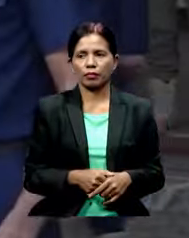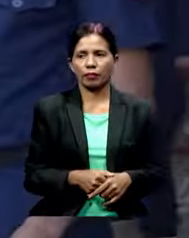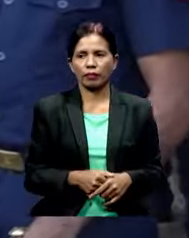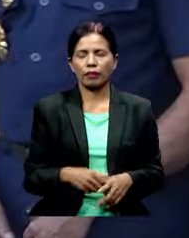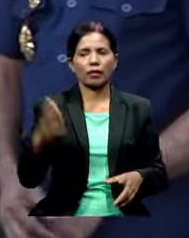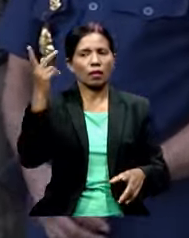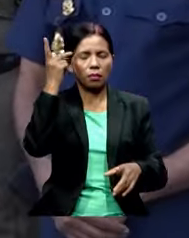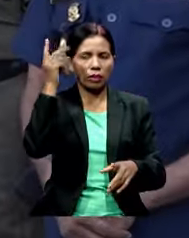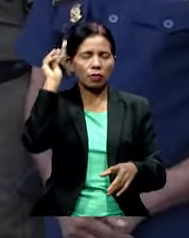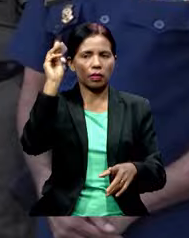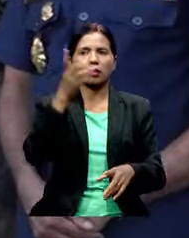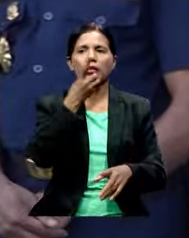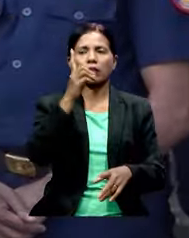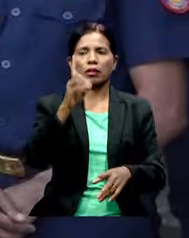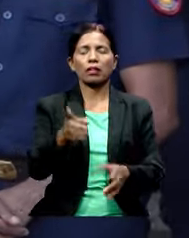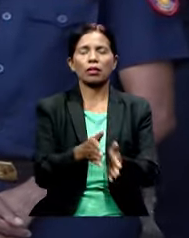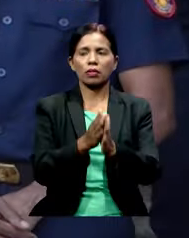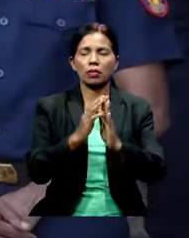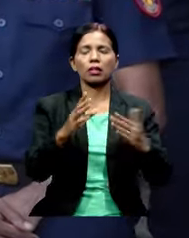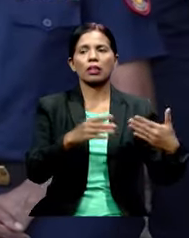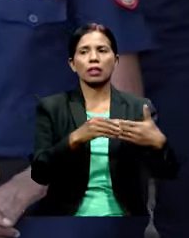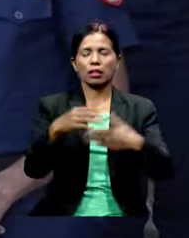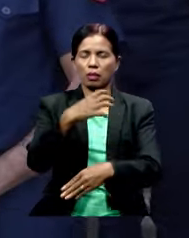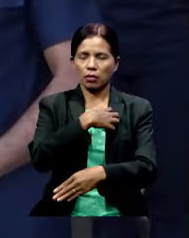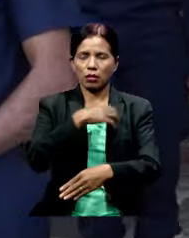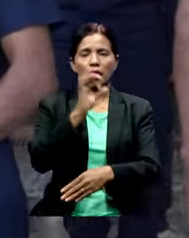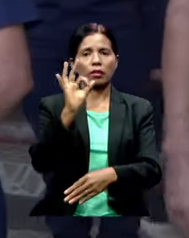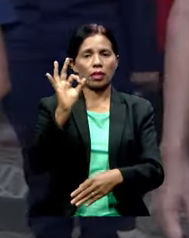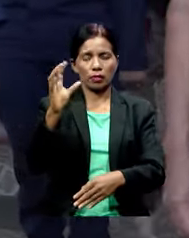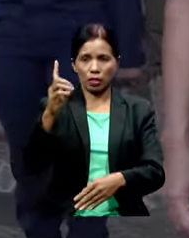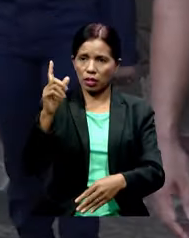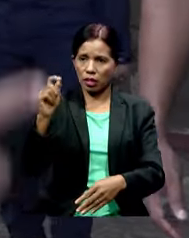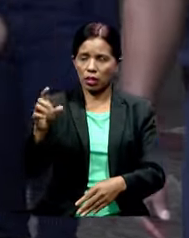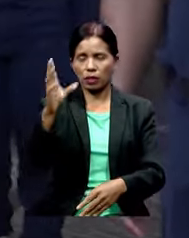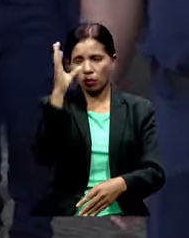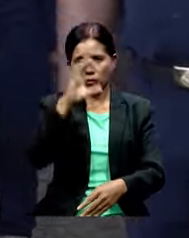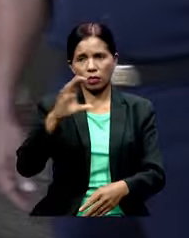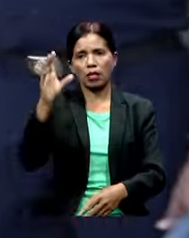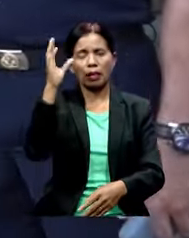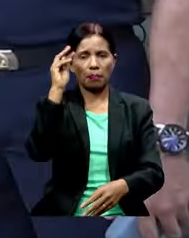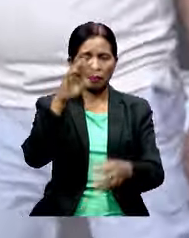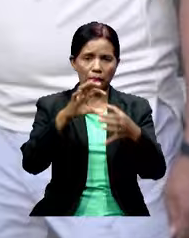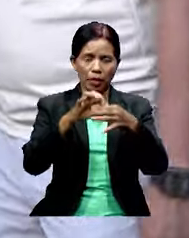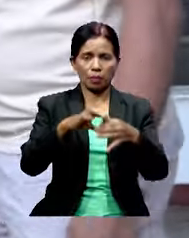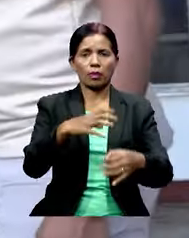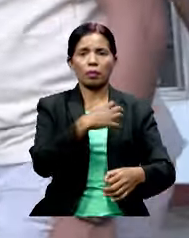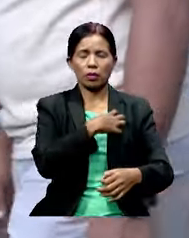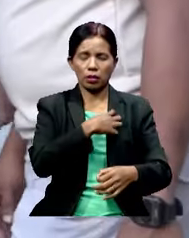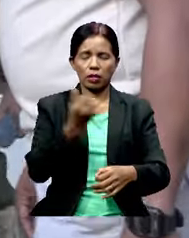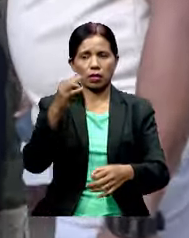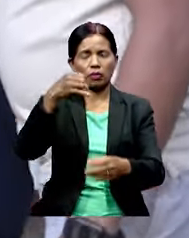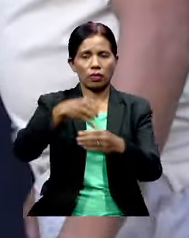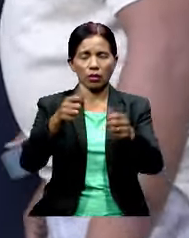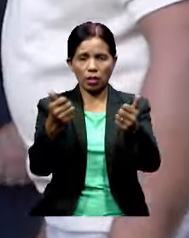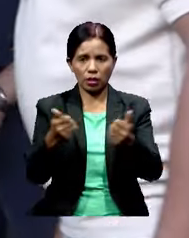Antes, né, primeiro-ministro declara, se o seu líder Penteli no FFDTL, onde identifica membro Sira NB envolve o grupo arte marcial no